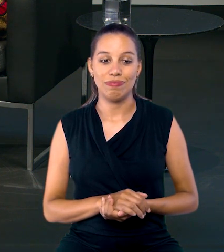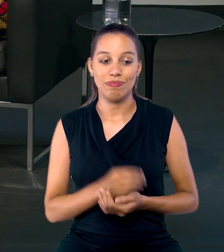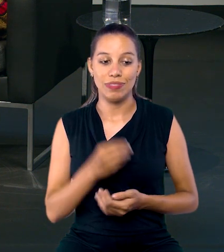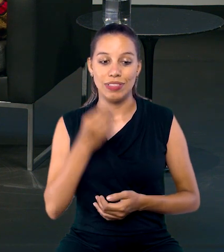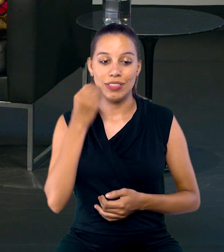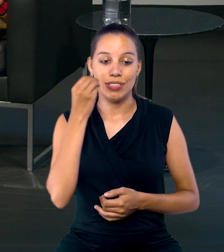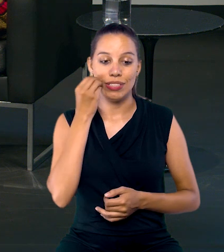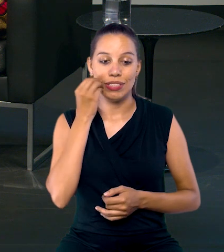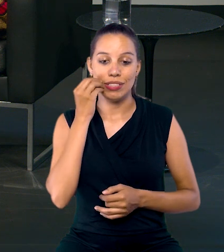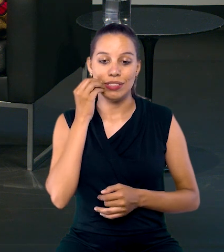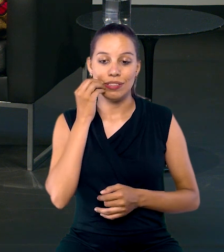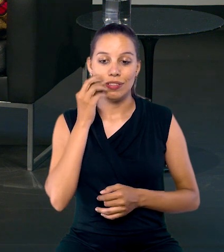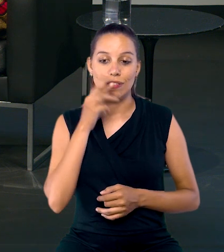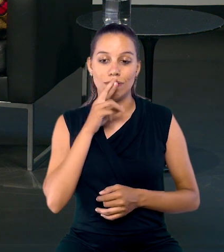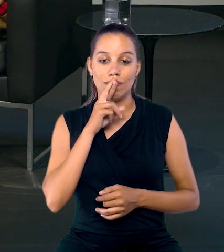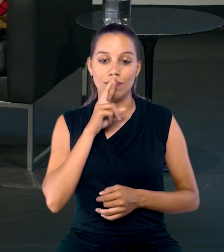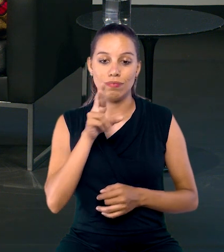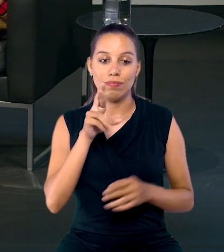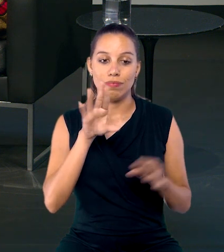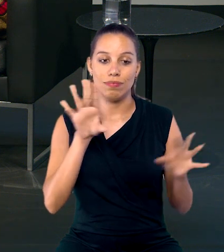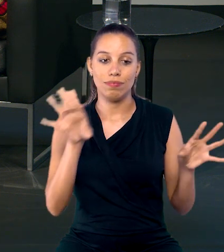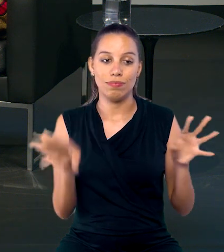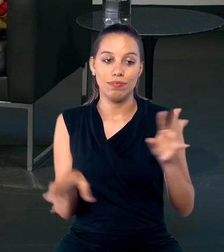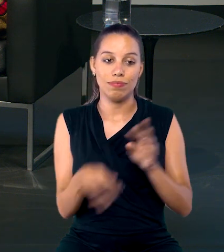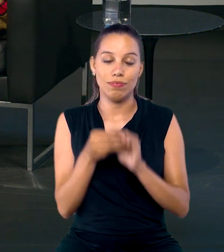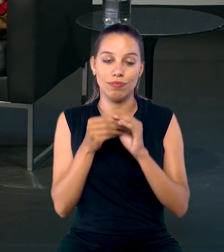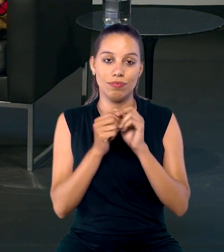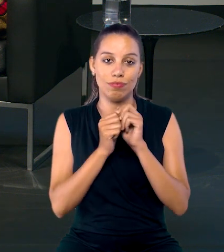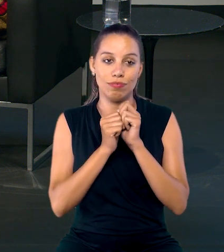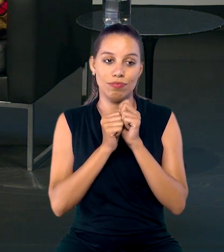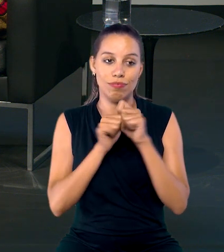Bom, eu vou tentar fazer uma resposta meio conjunta, assim.